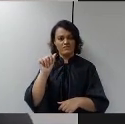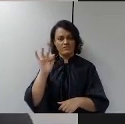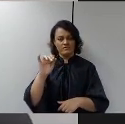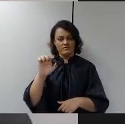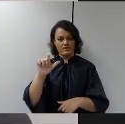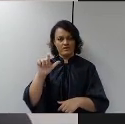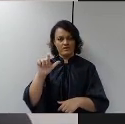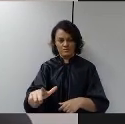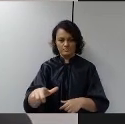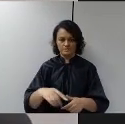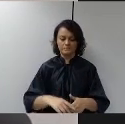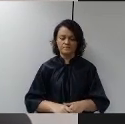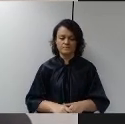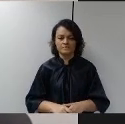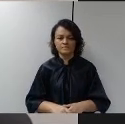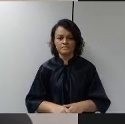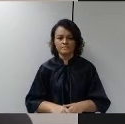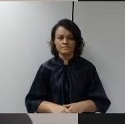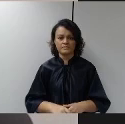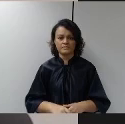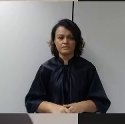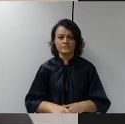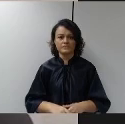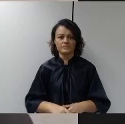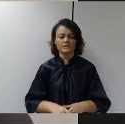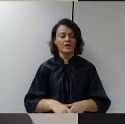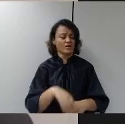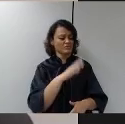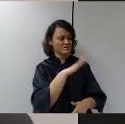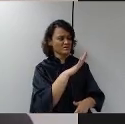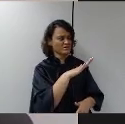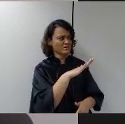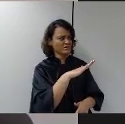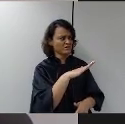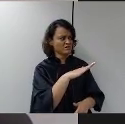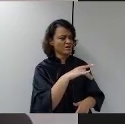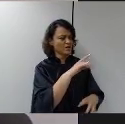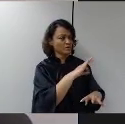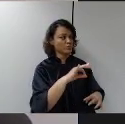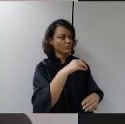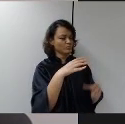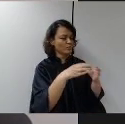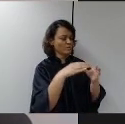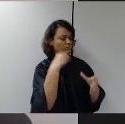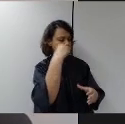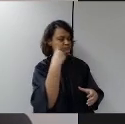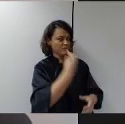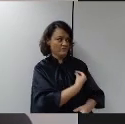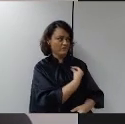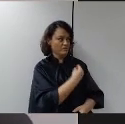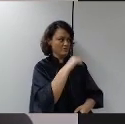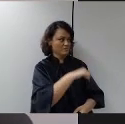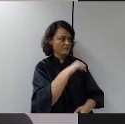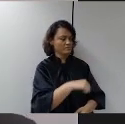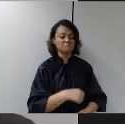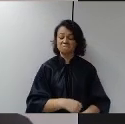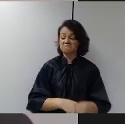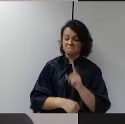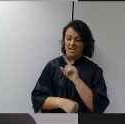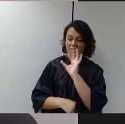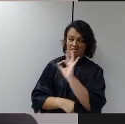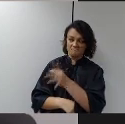Maia. Família de Vossa Excelência está toda na advocacia hoje, hein, ministro? Pois é, uma família. Dona